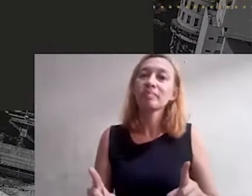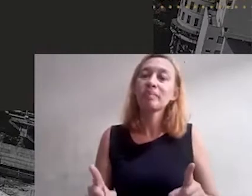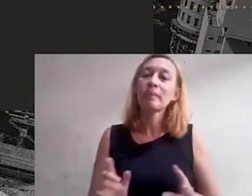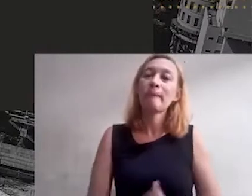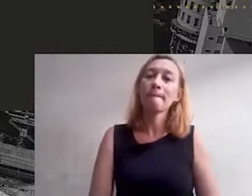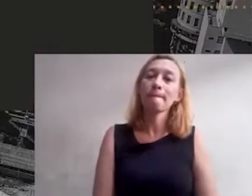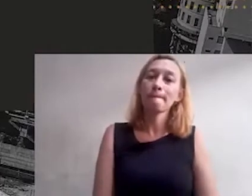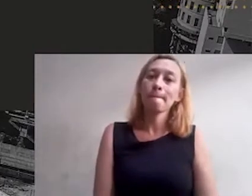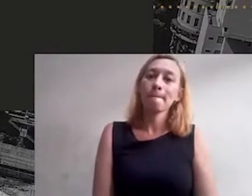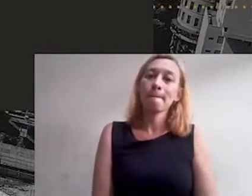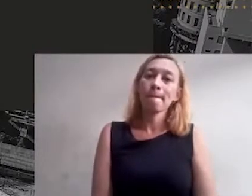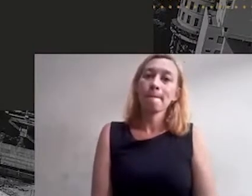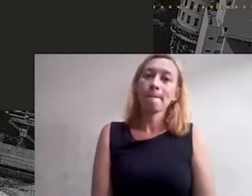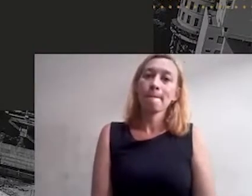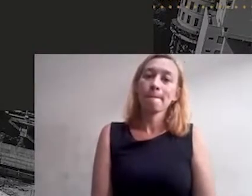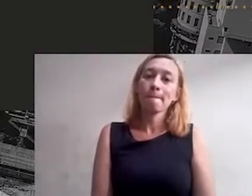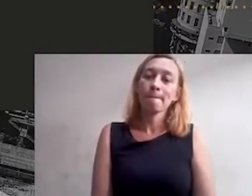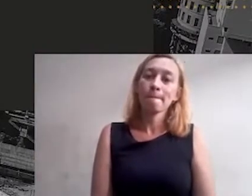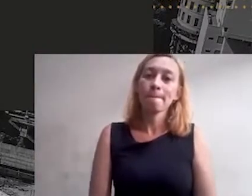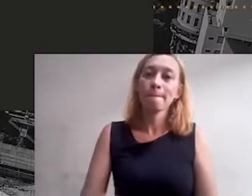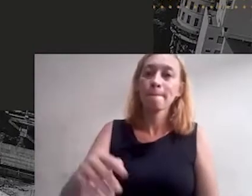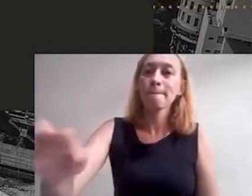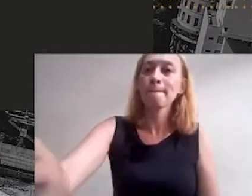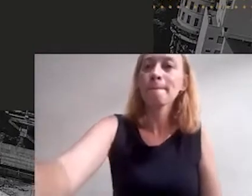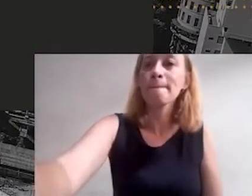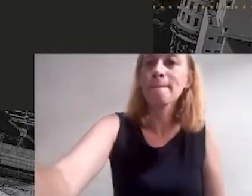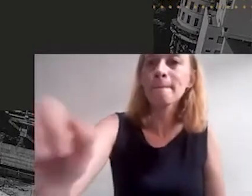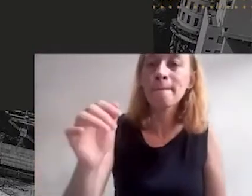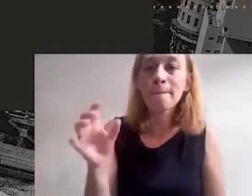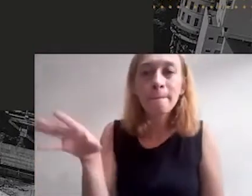o Amazônia que eu sonho é uma Amazônia